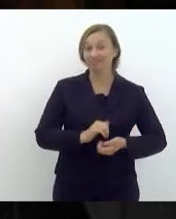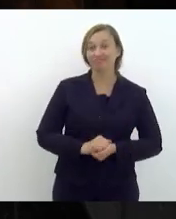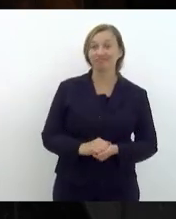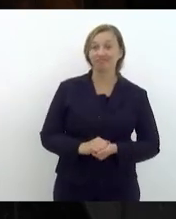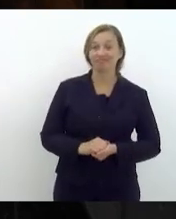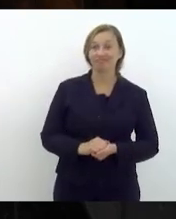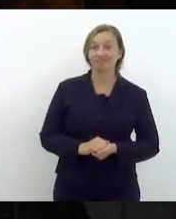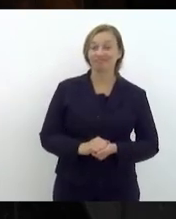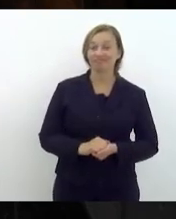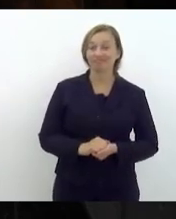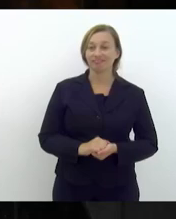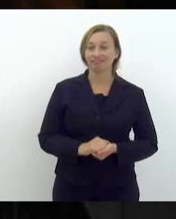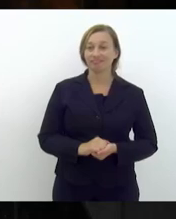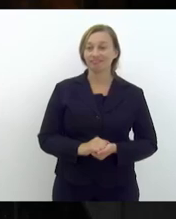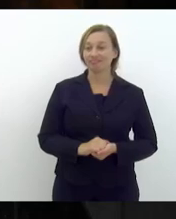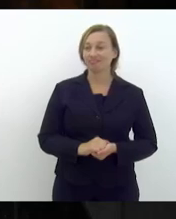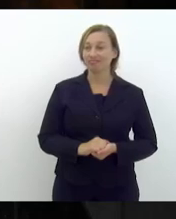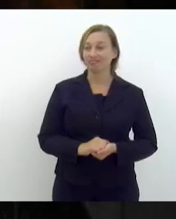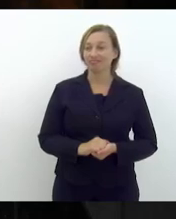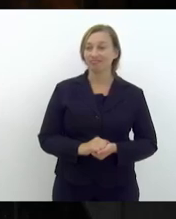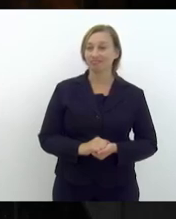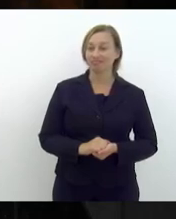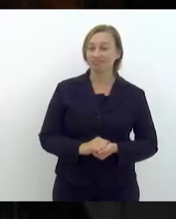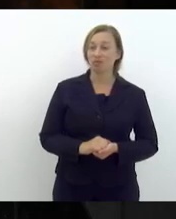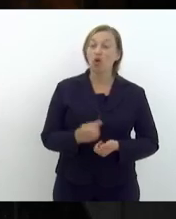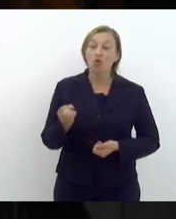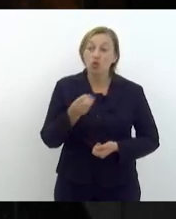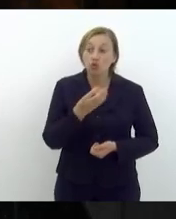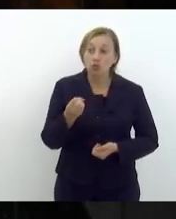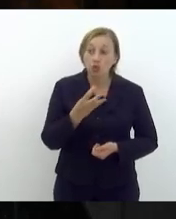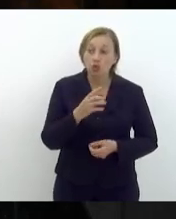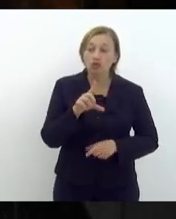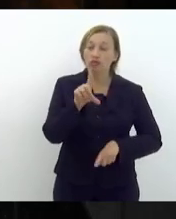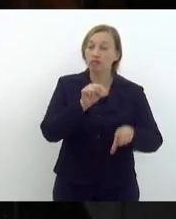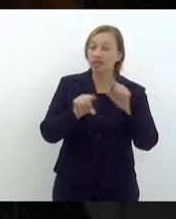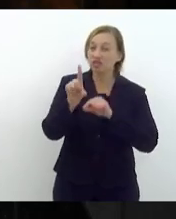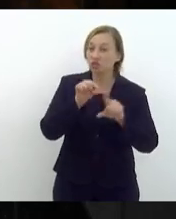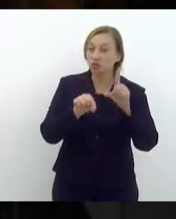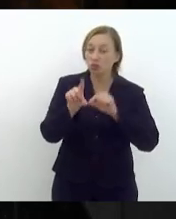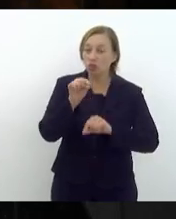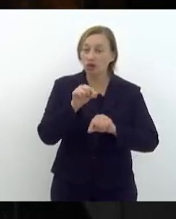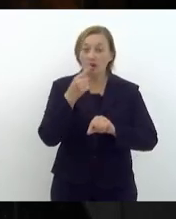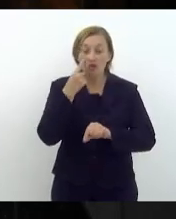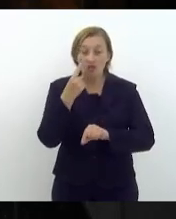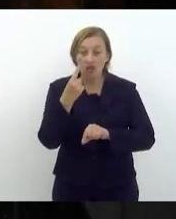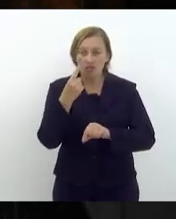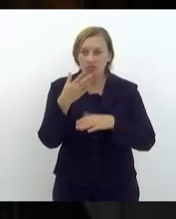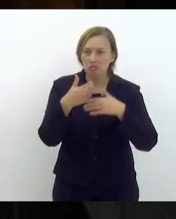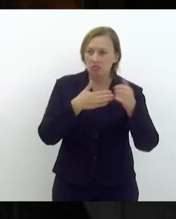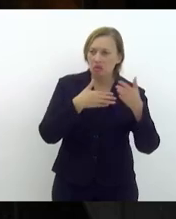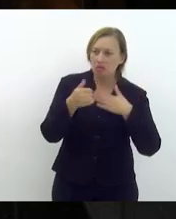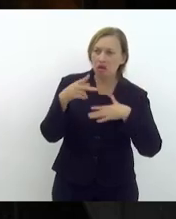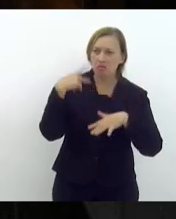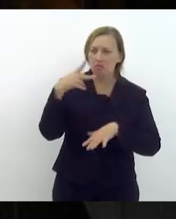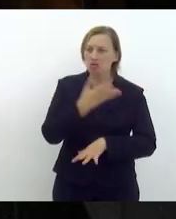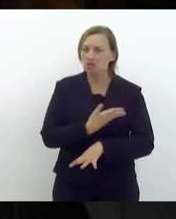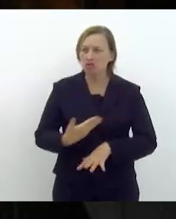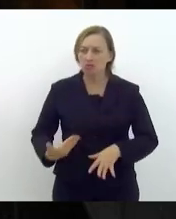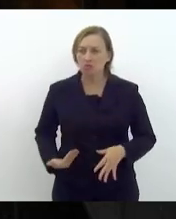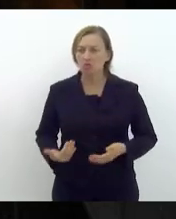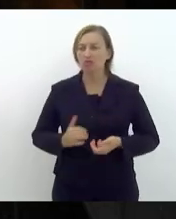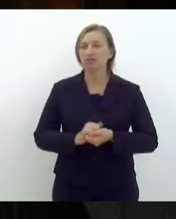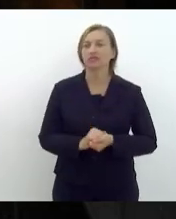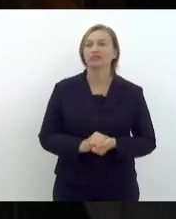sem a maturidade ainda necessária para essas escolhas se vê sem qualquer política pública